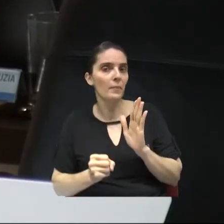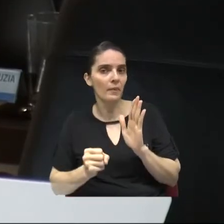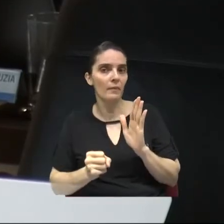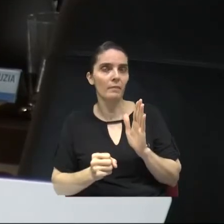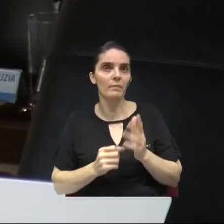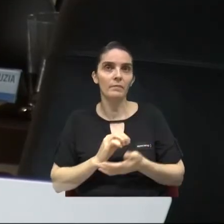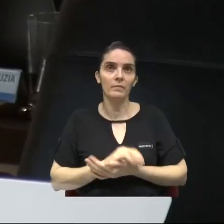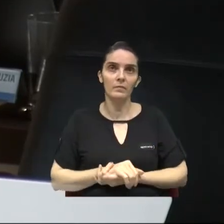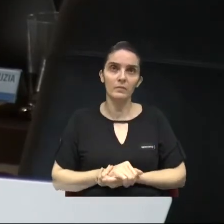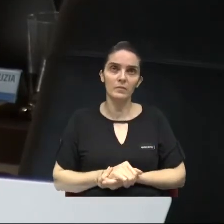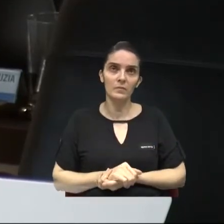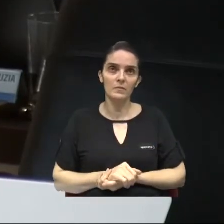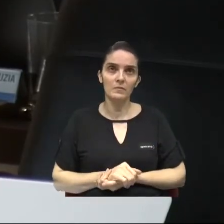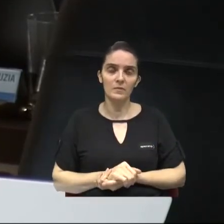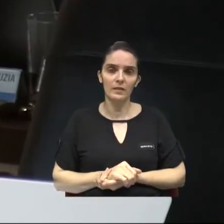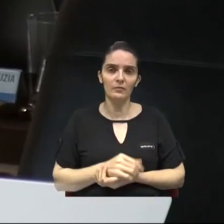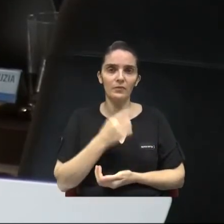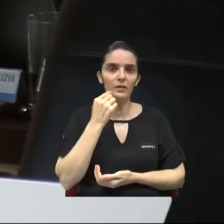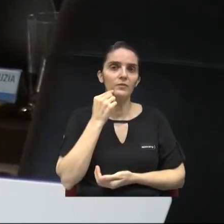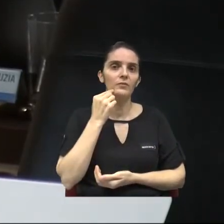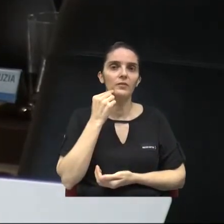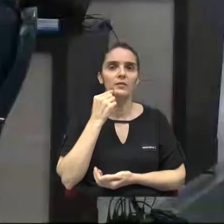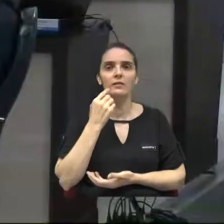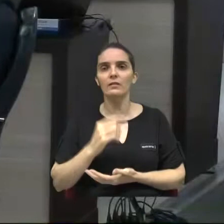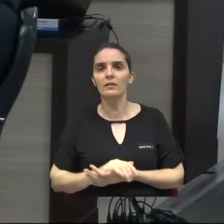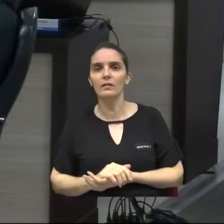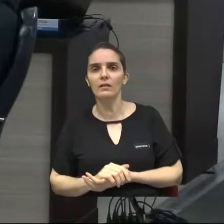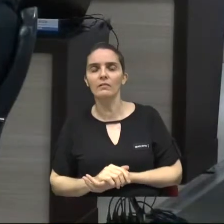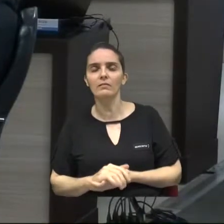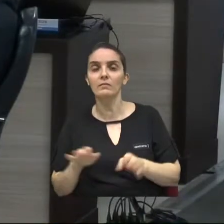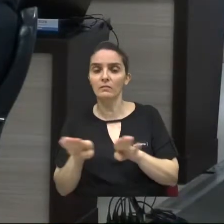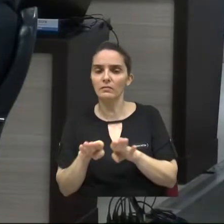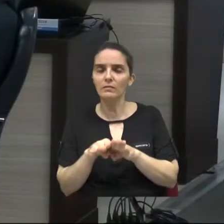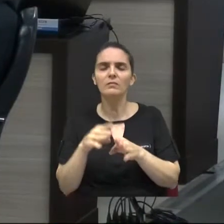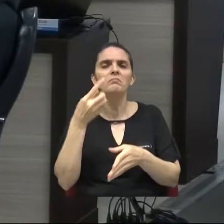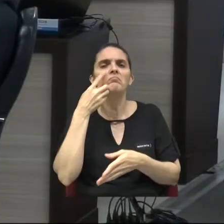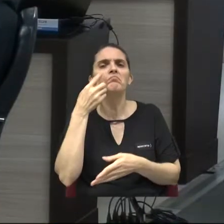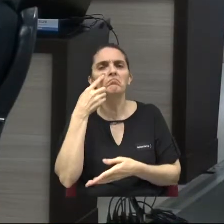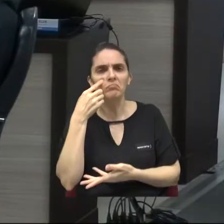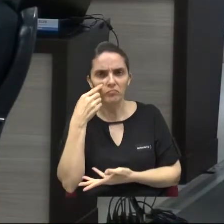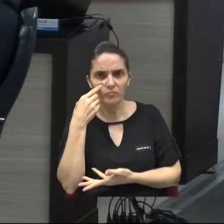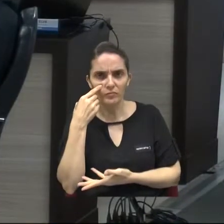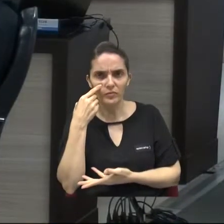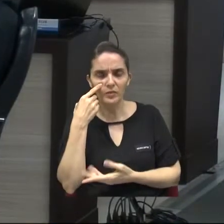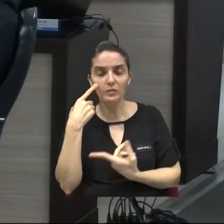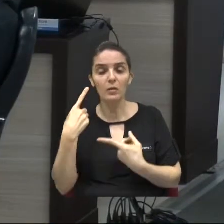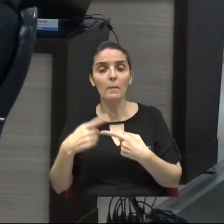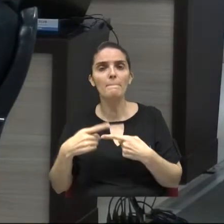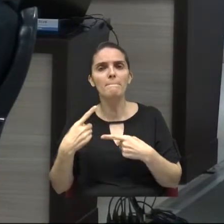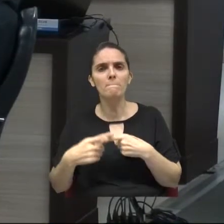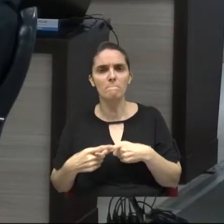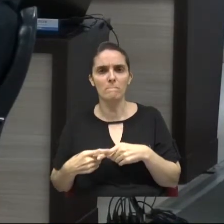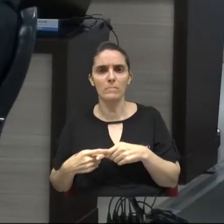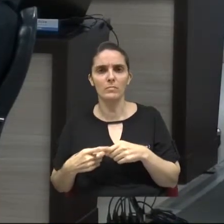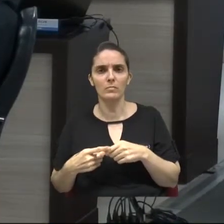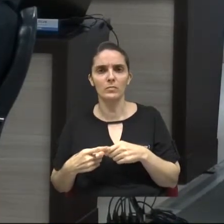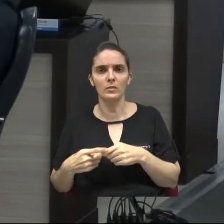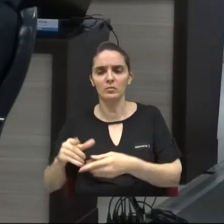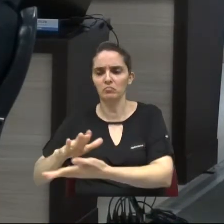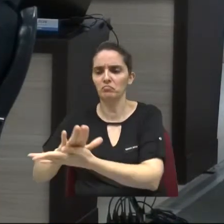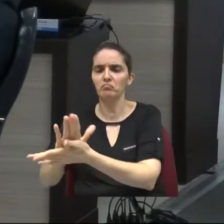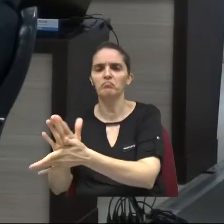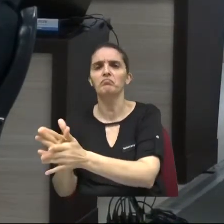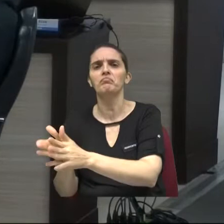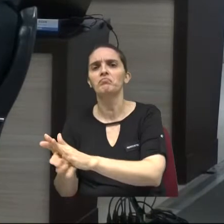uma parte? Claro. A gente poderia ver, Carolina, que o porquê que destruiu aquele